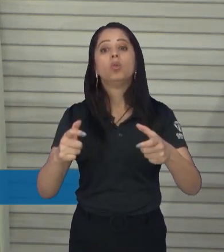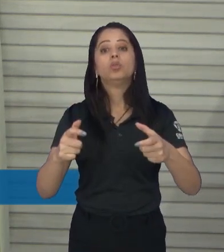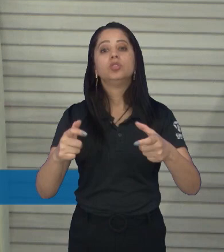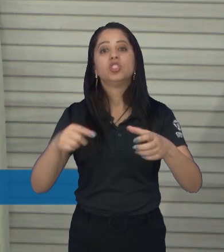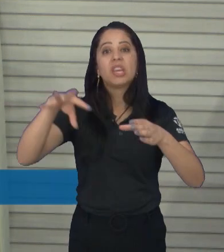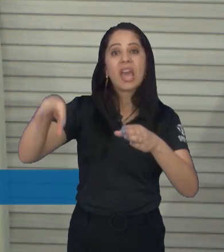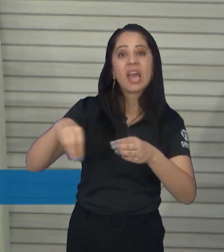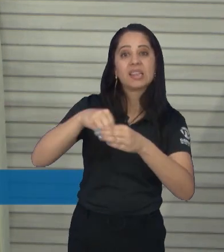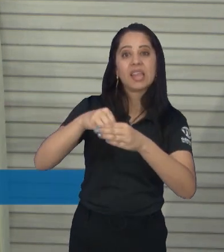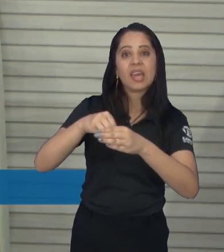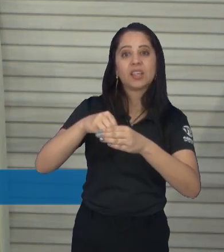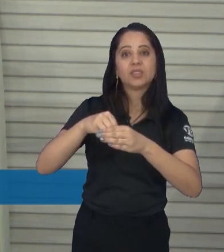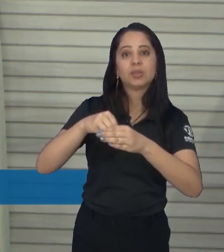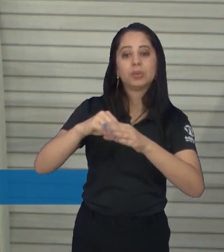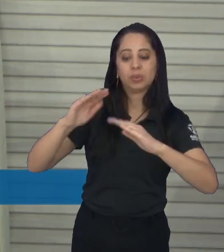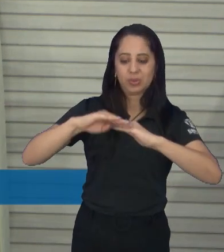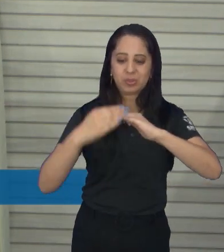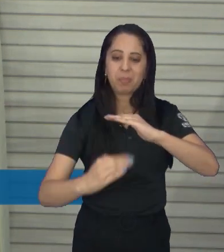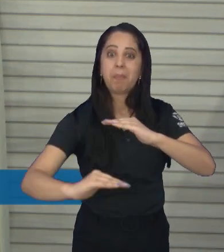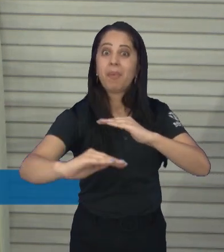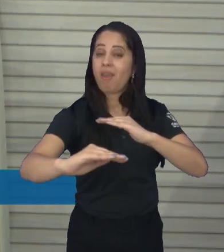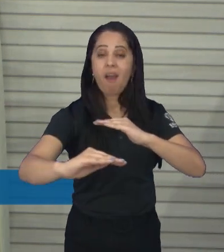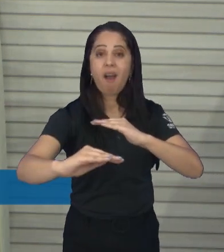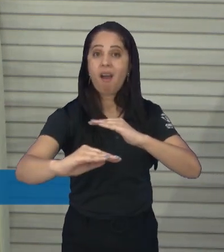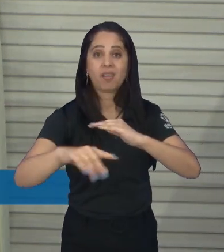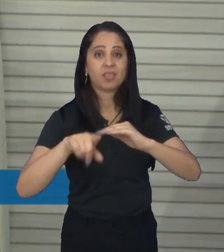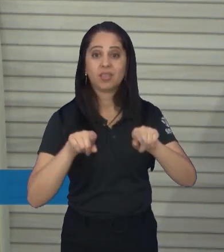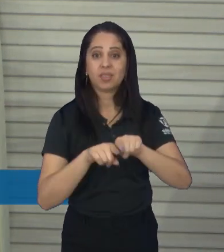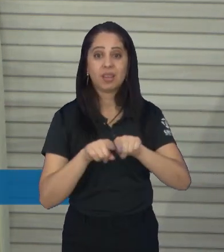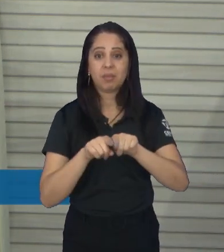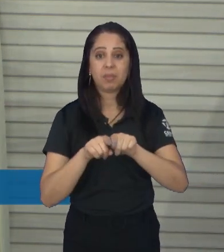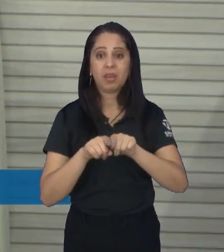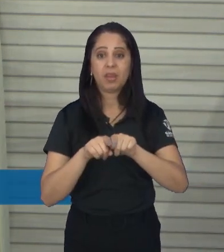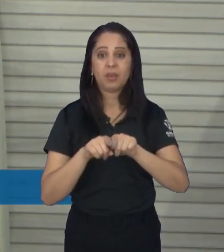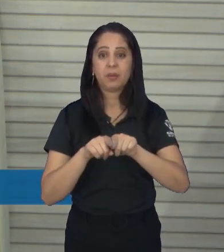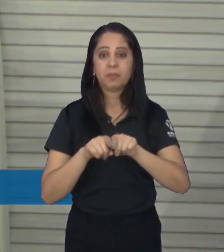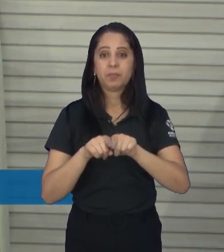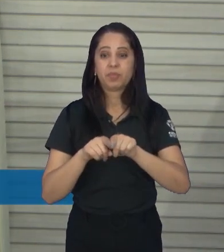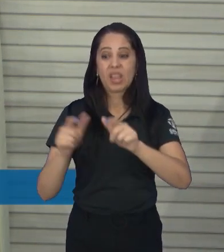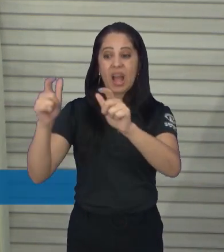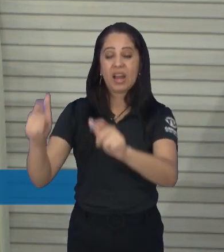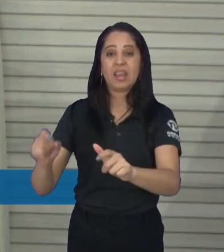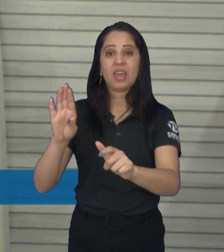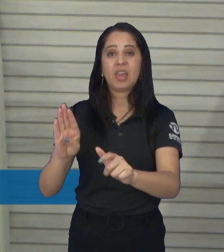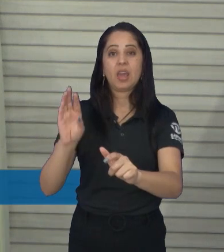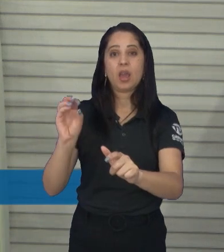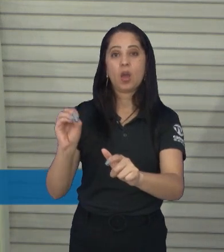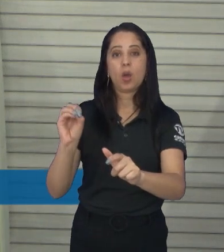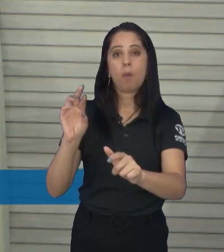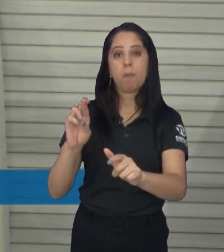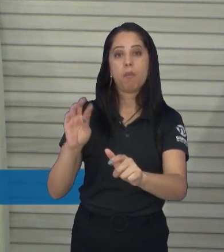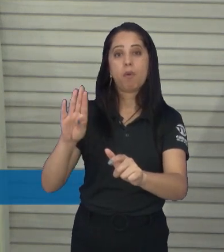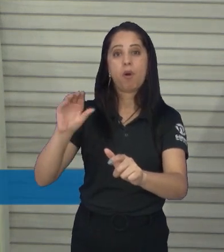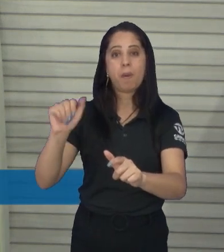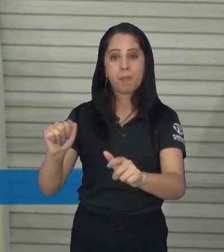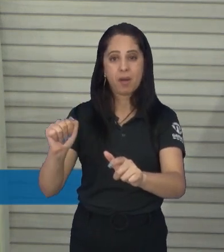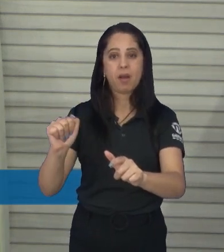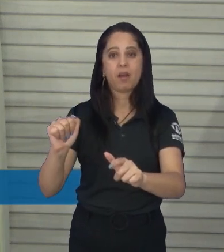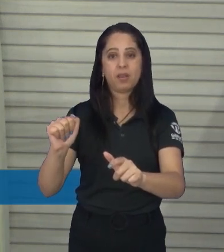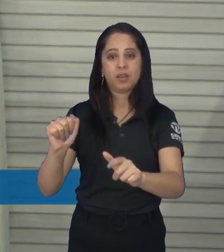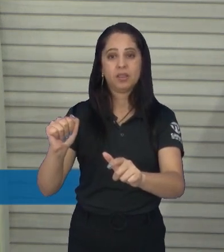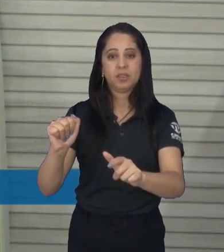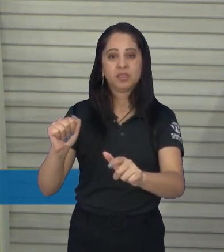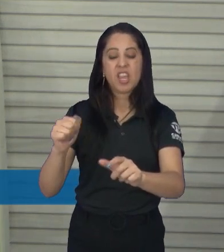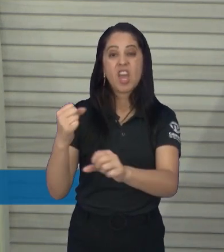dentro da área do banhado aquela área que tem ali aonde foi dito que foi